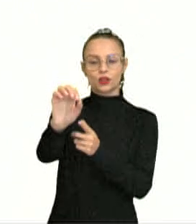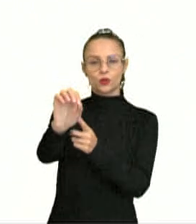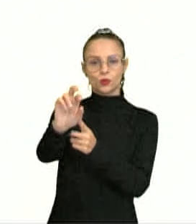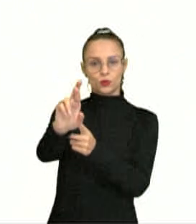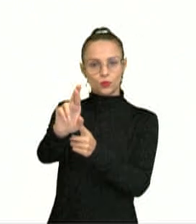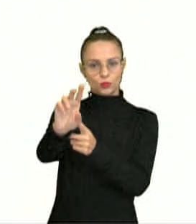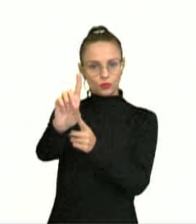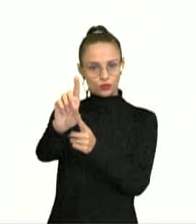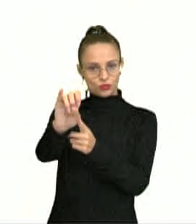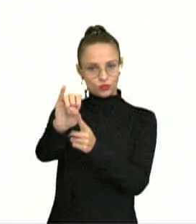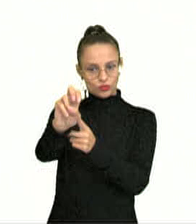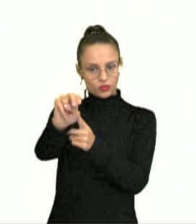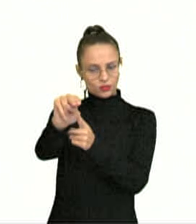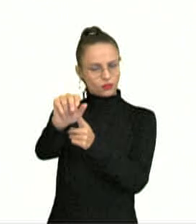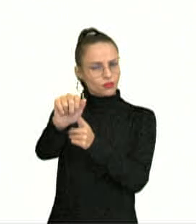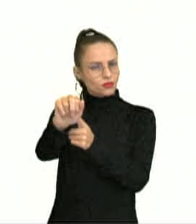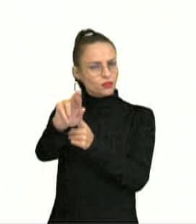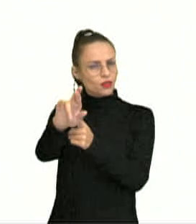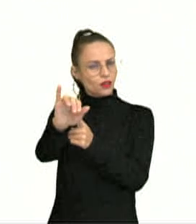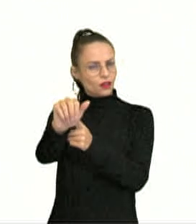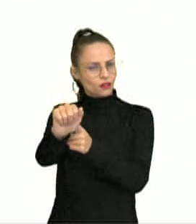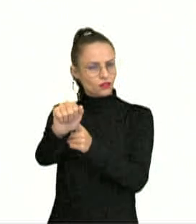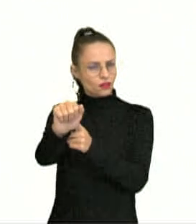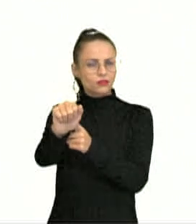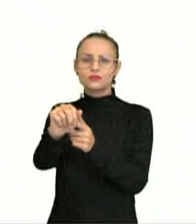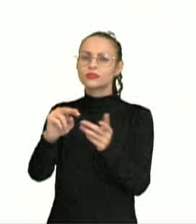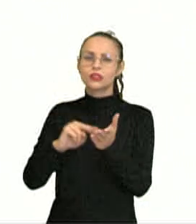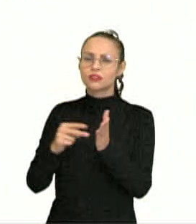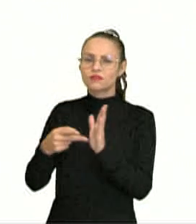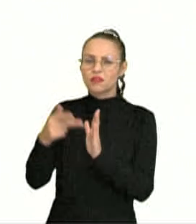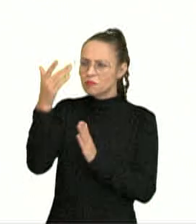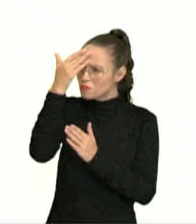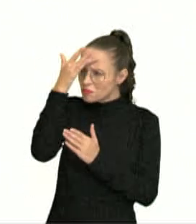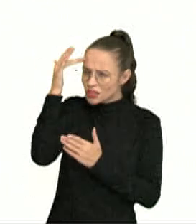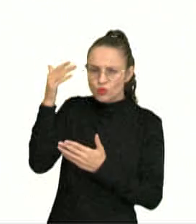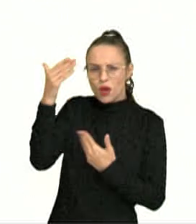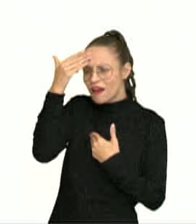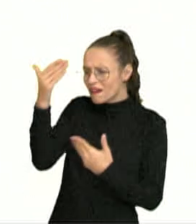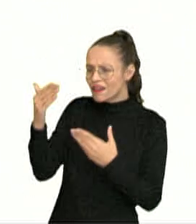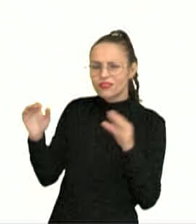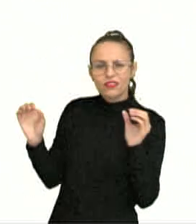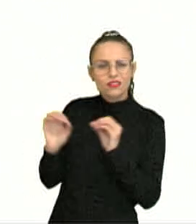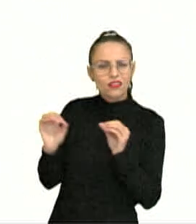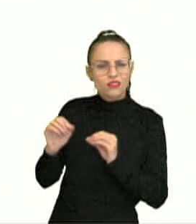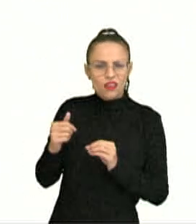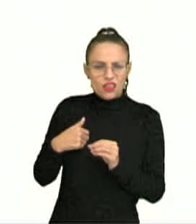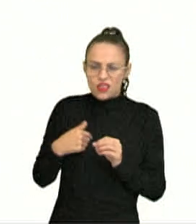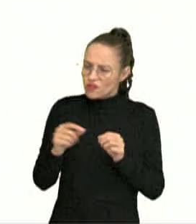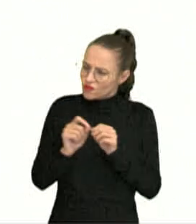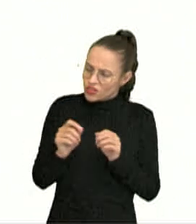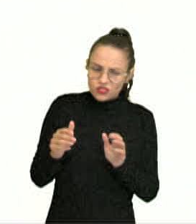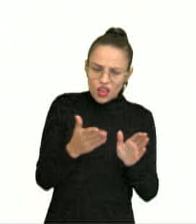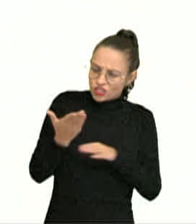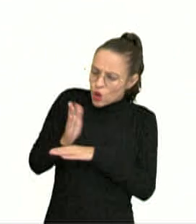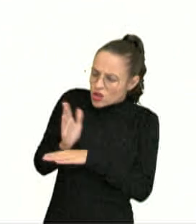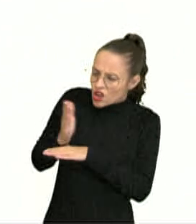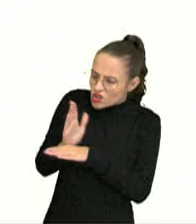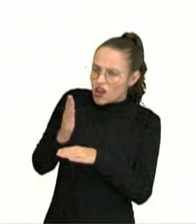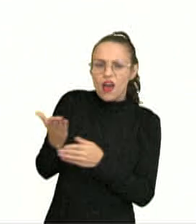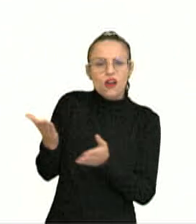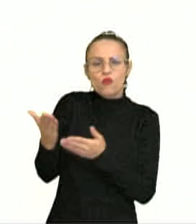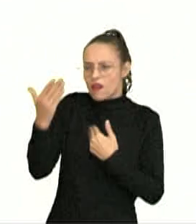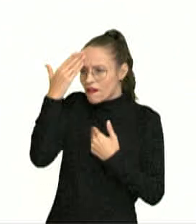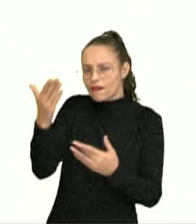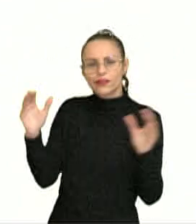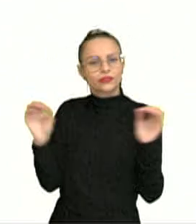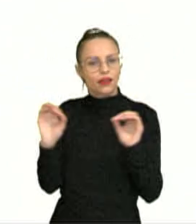ordinária? No sentido de ingrata, né? Há muita linha ingrata. Veja, fiz todo o caminho e tal, e agora fica dessa